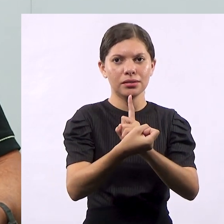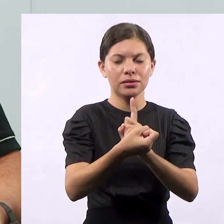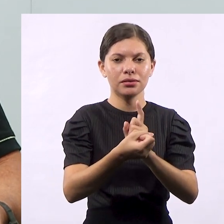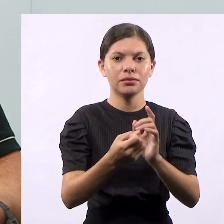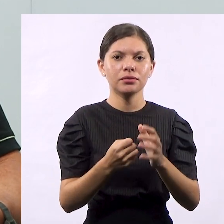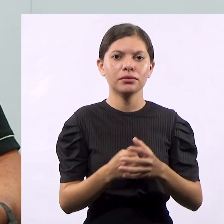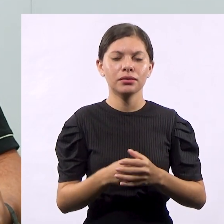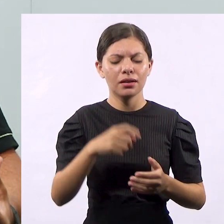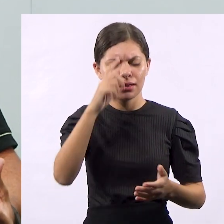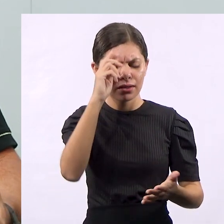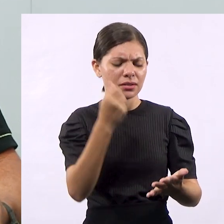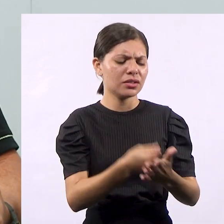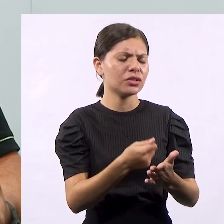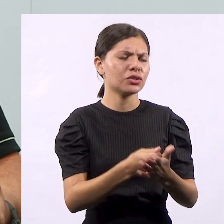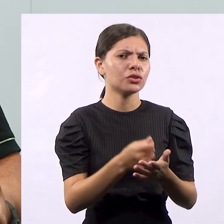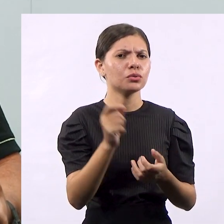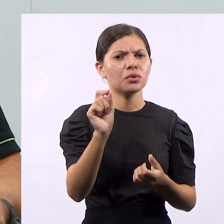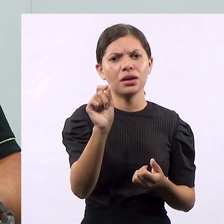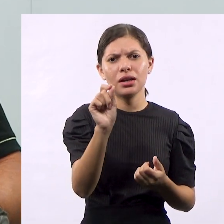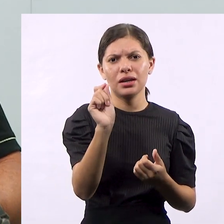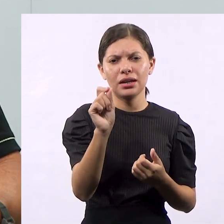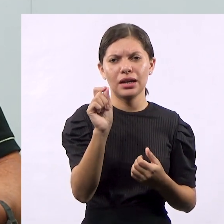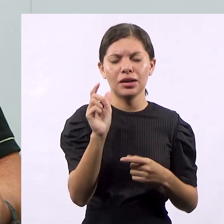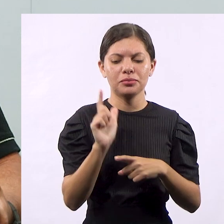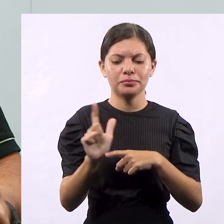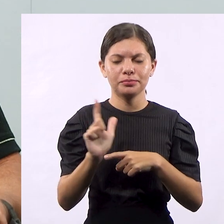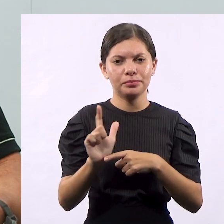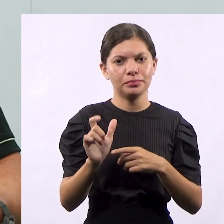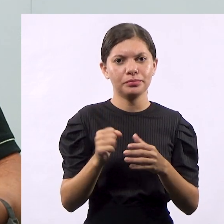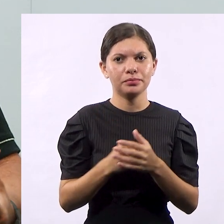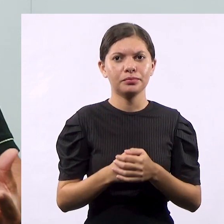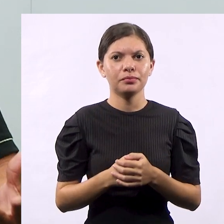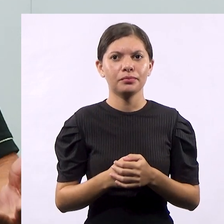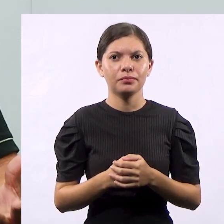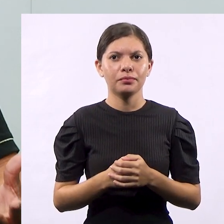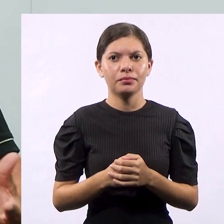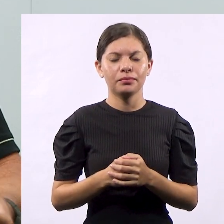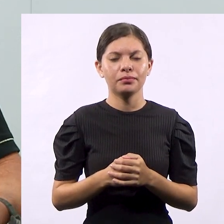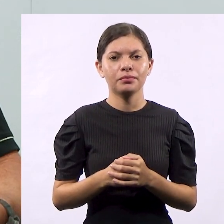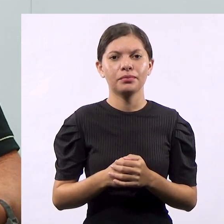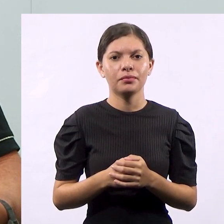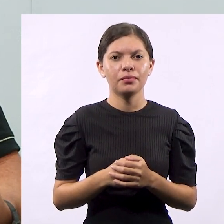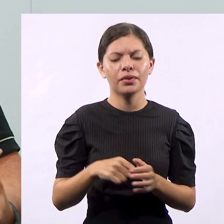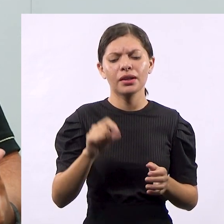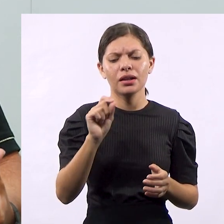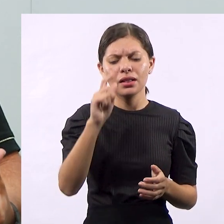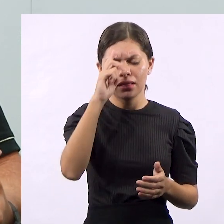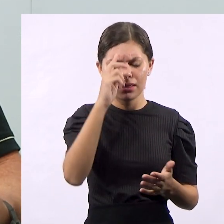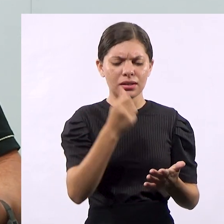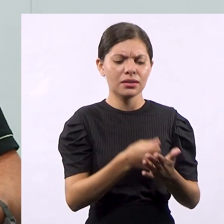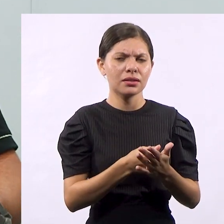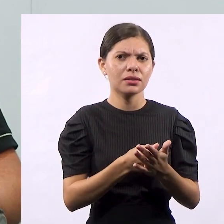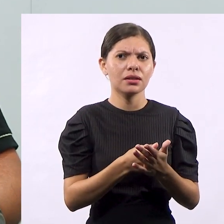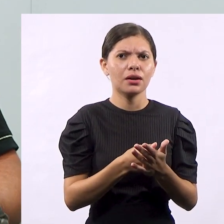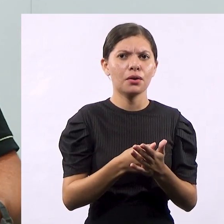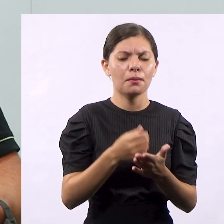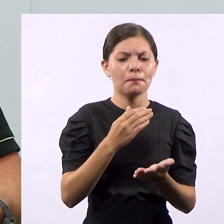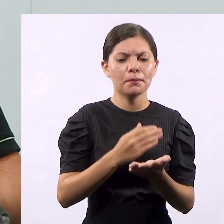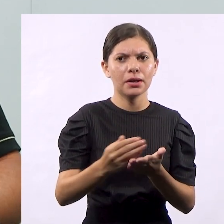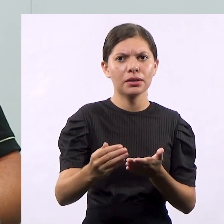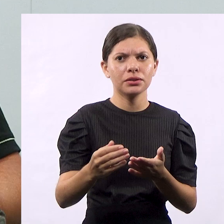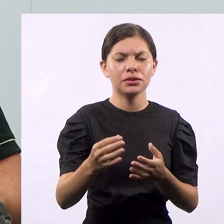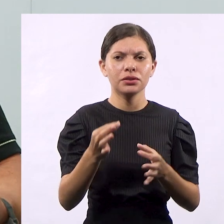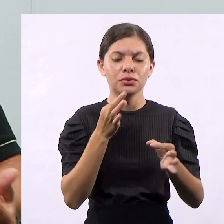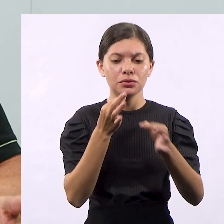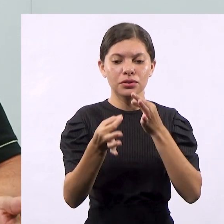decisões foram tomadas, decisões pedagógicas ou não, né, decisões de gestão, decisões de infraestrutura, quais dessas decisões foram tomadas a partir